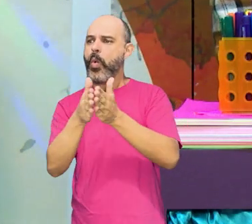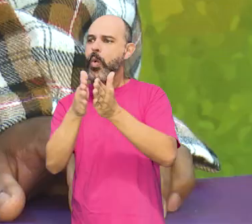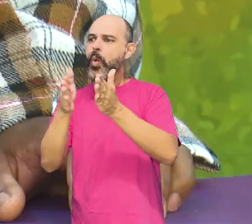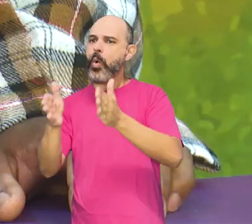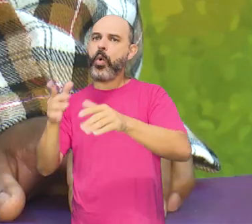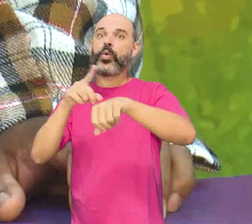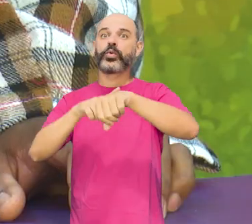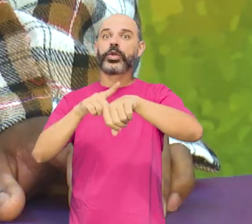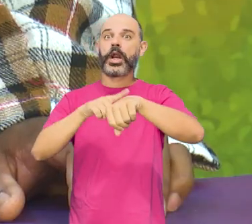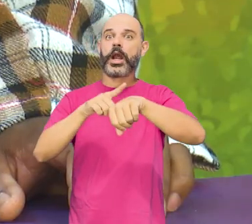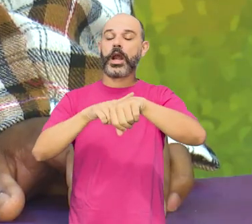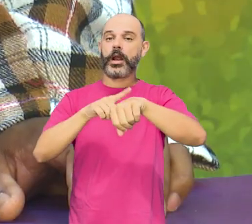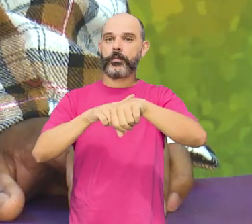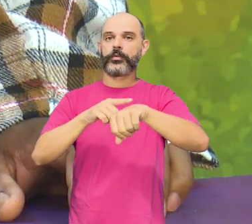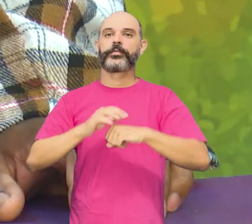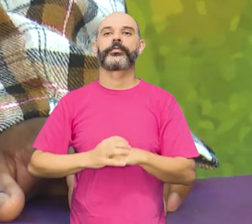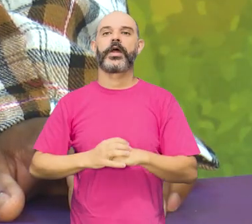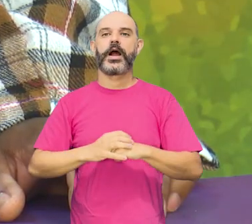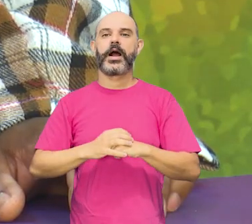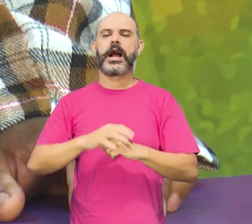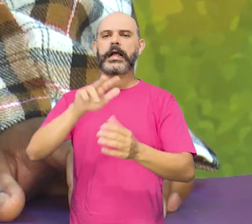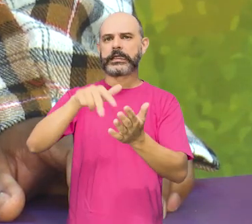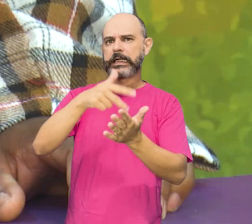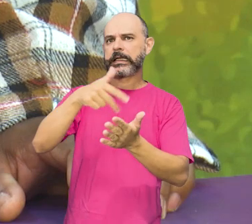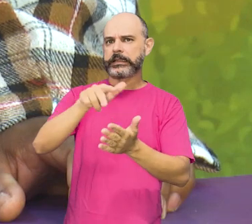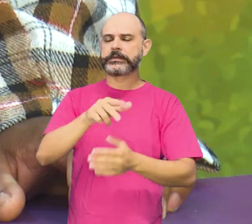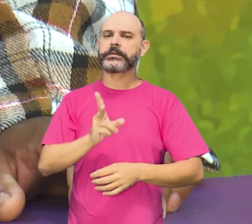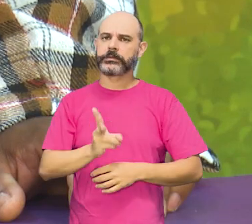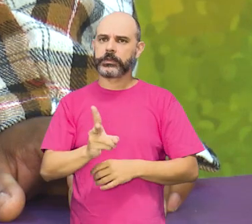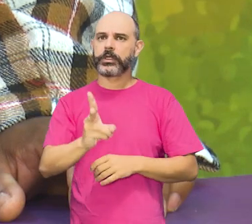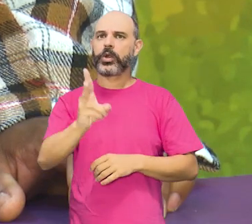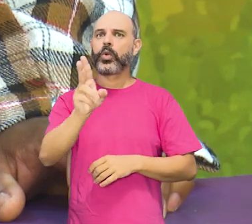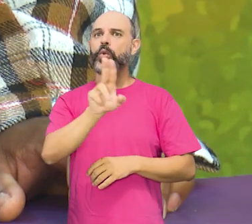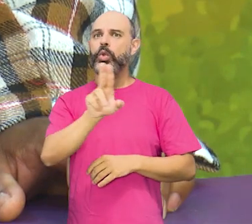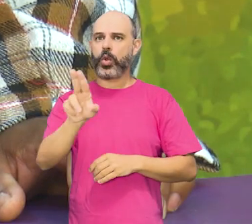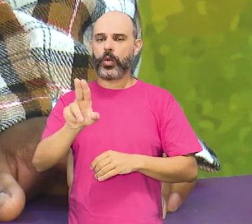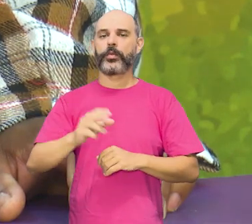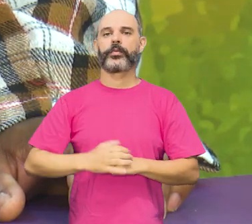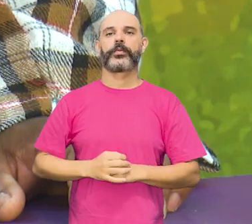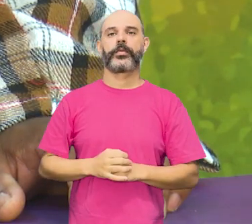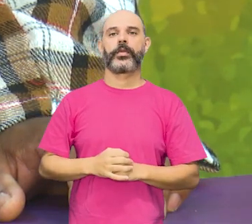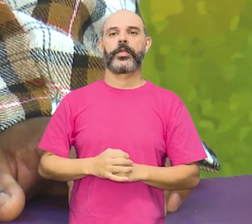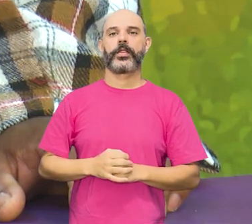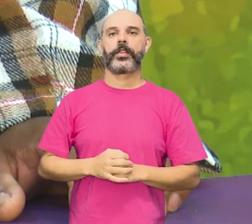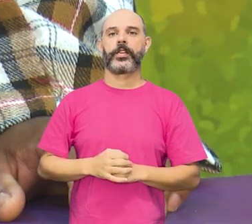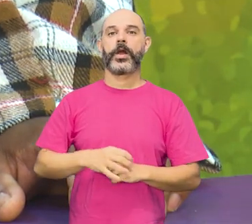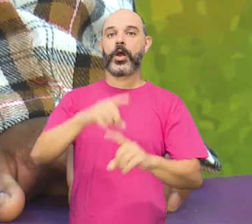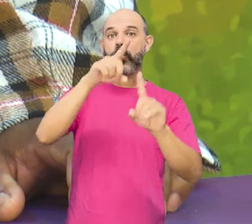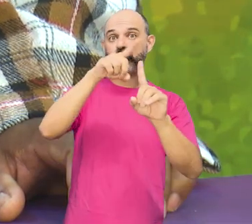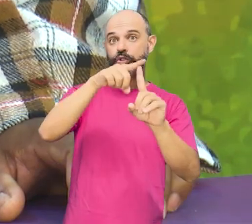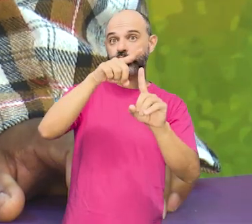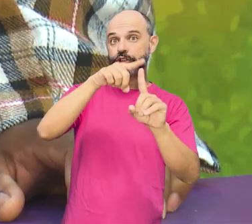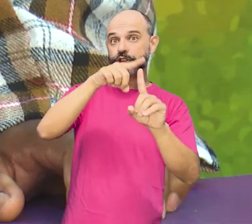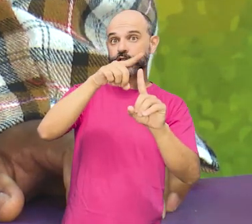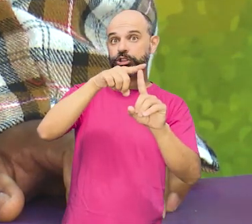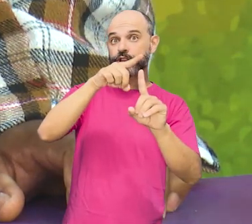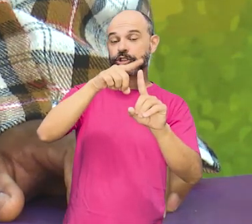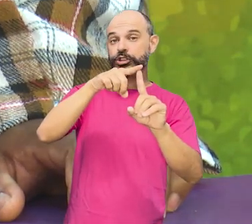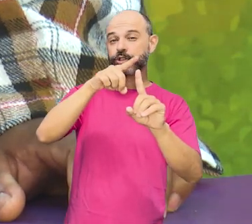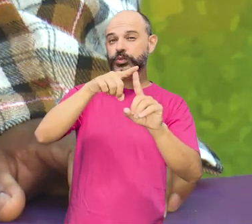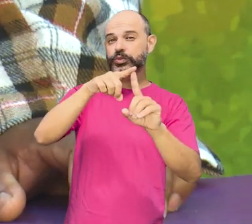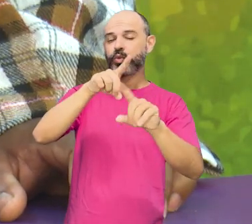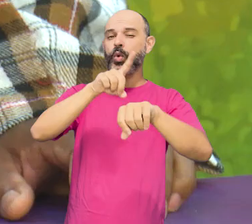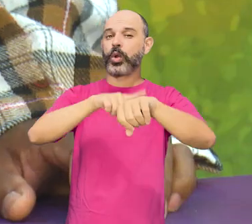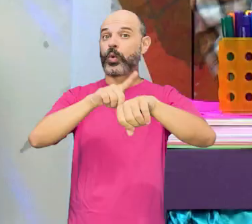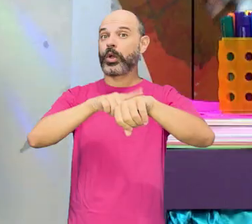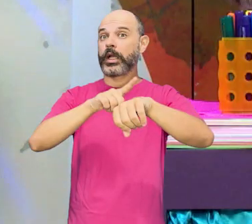tempo. E algumas danças são mais frequentes e ganharam até nome, juntando o tempo e